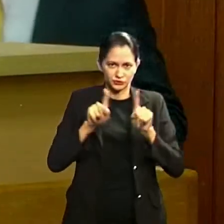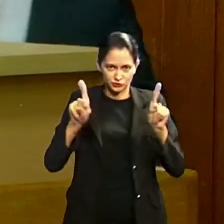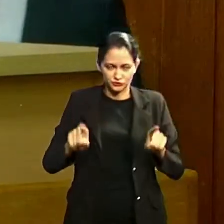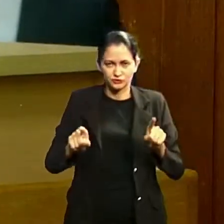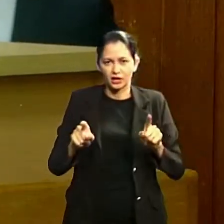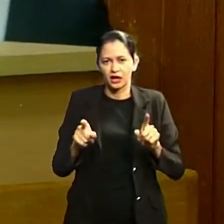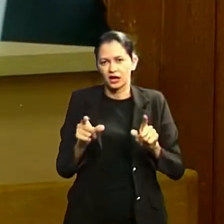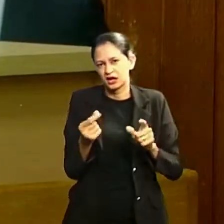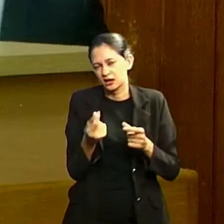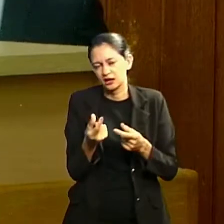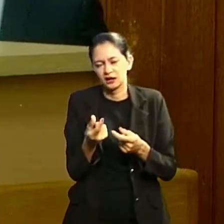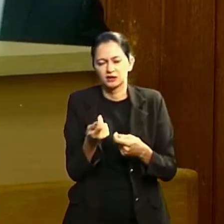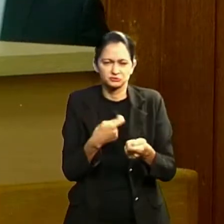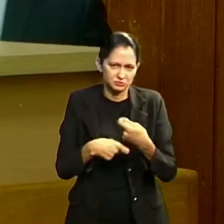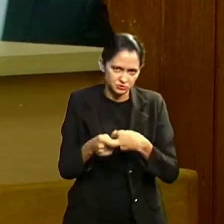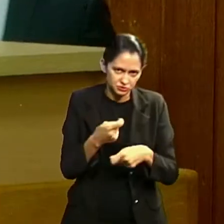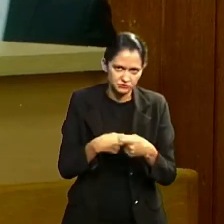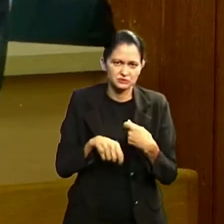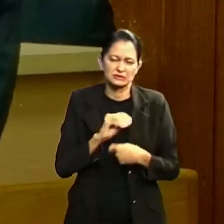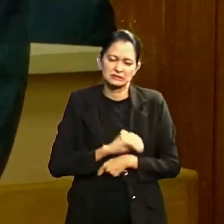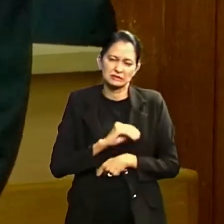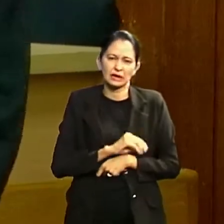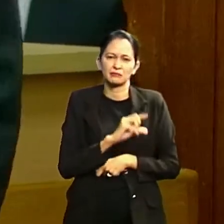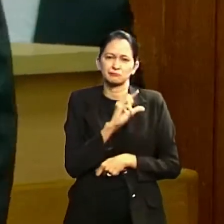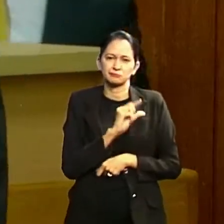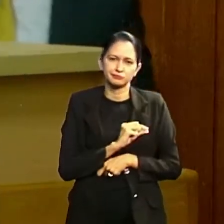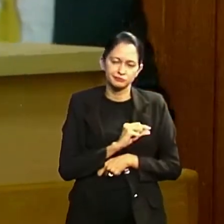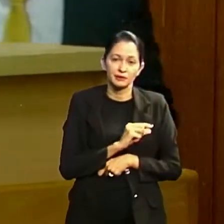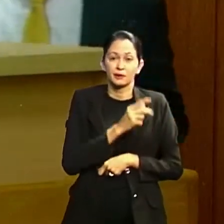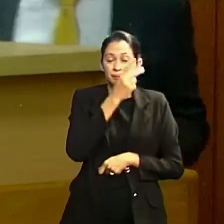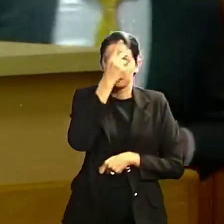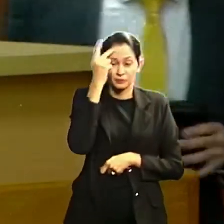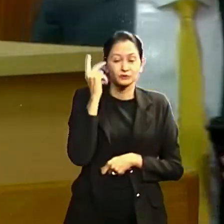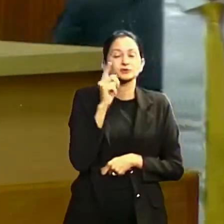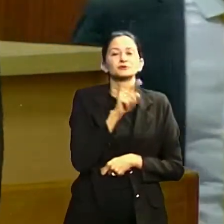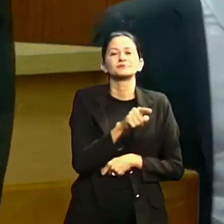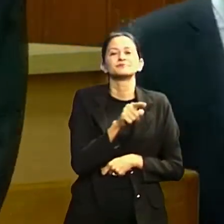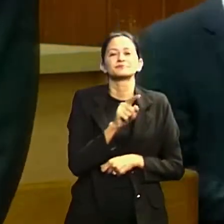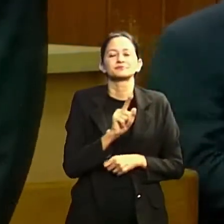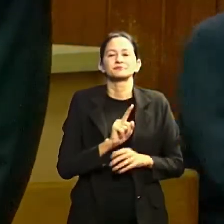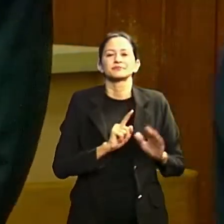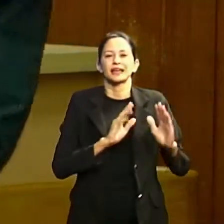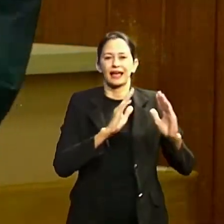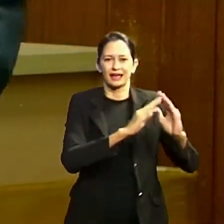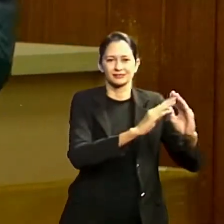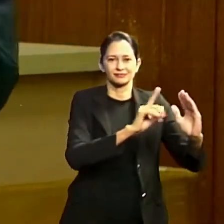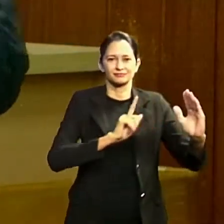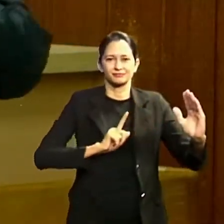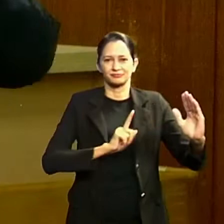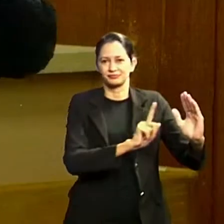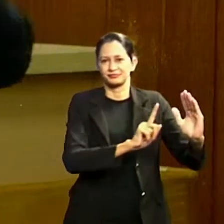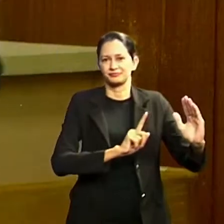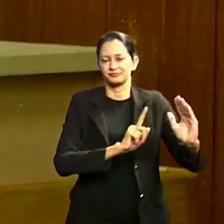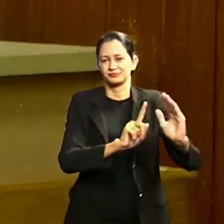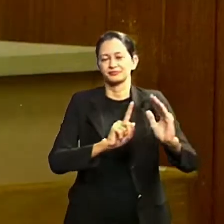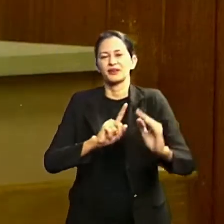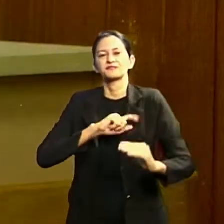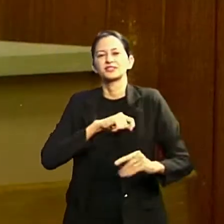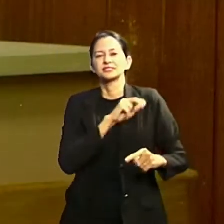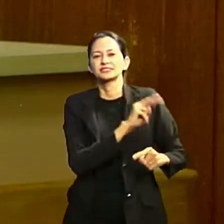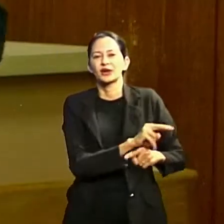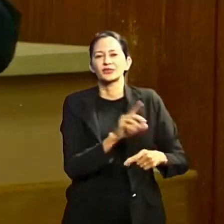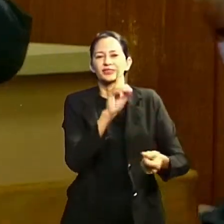do modo geral, que ganham muito pouco, dos agentes comunitários de saúde e combate a endemias, que nem plano de carreira